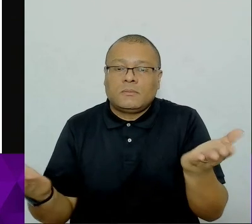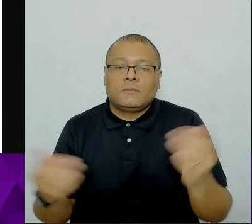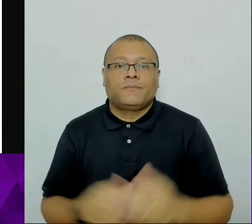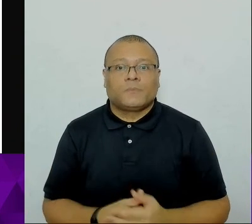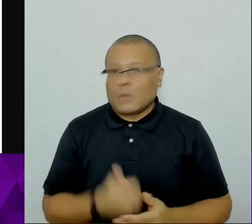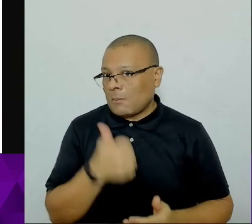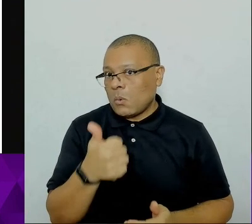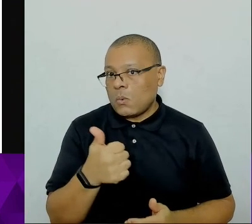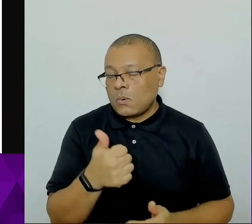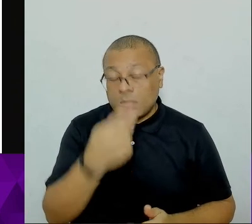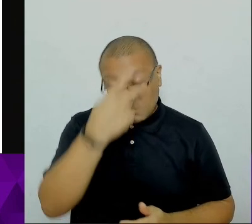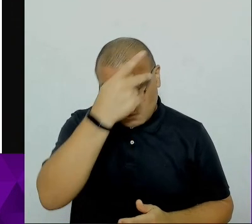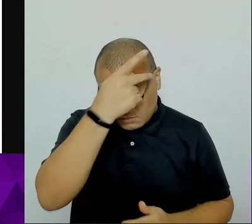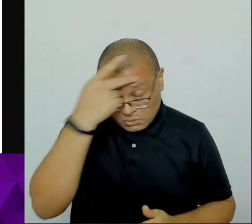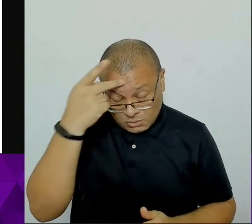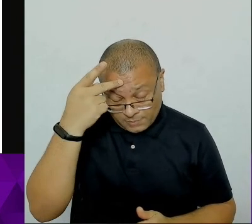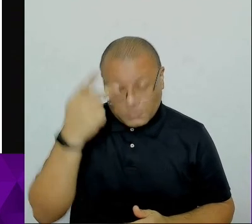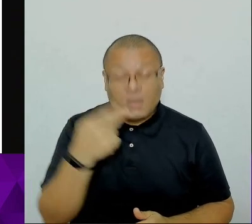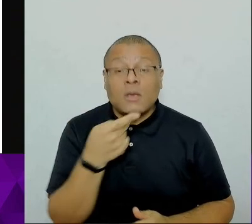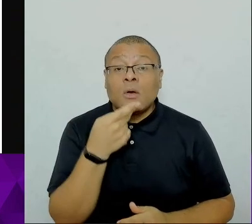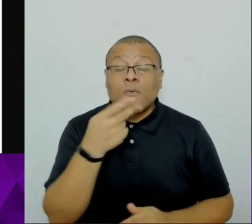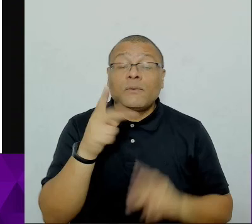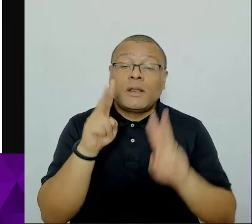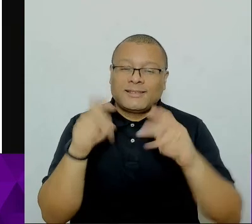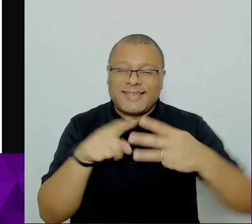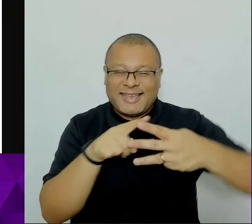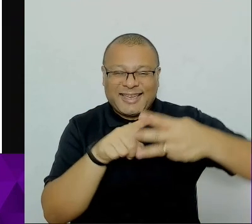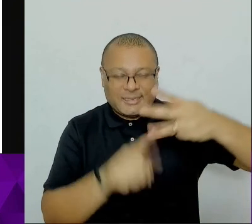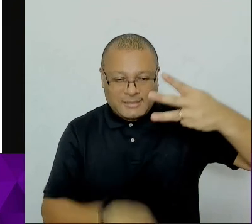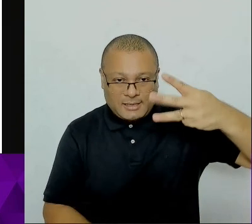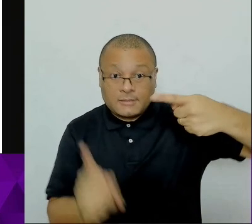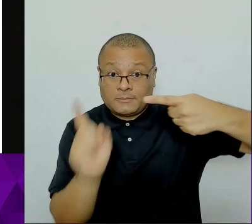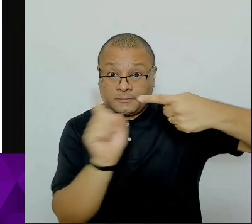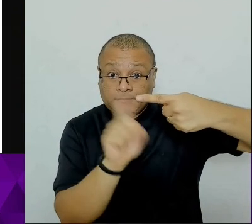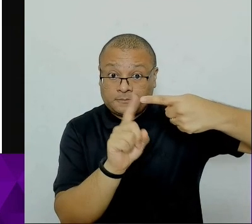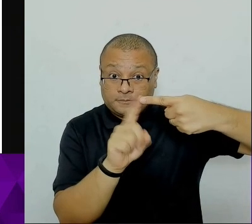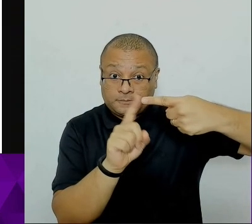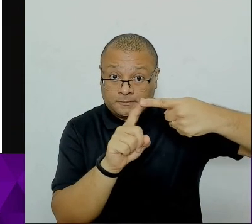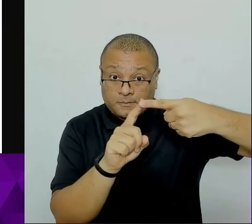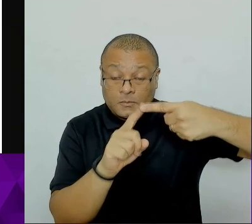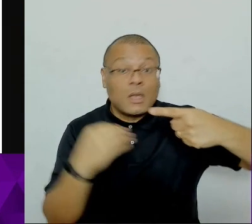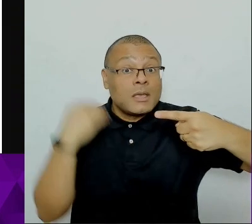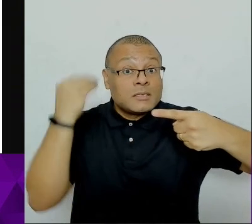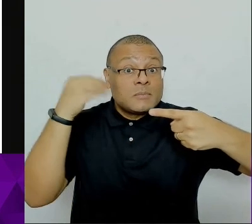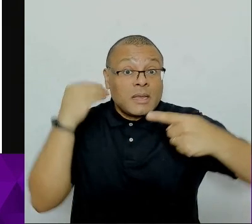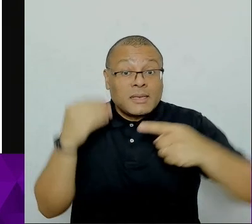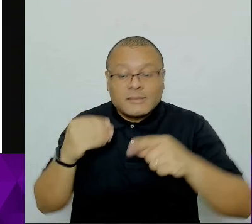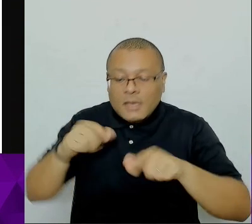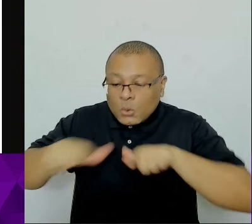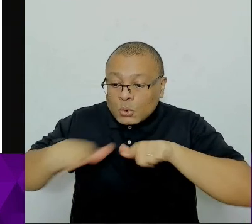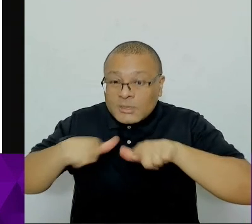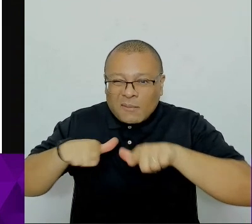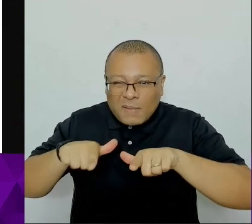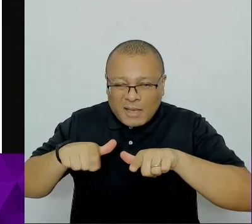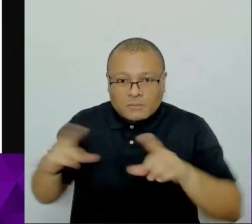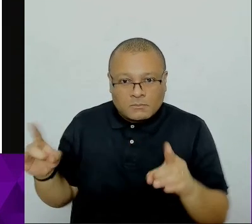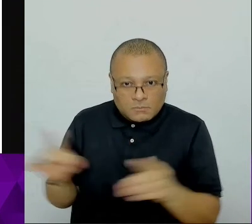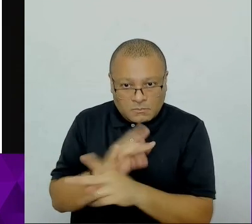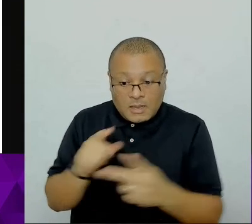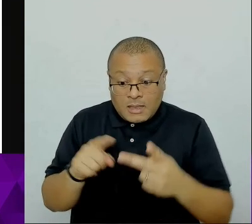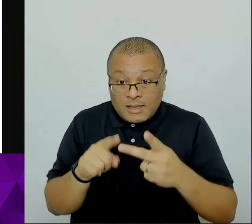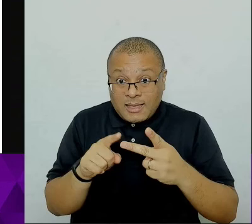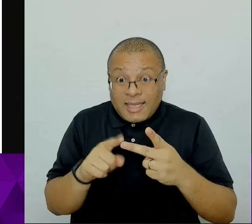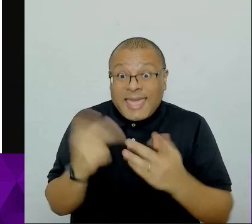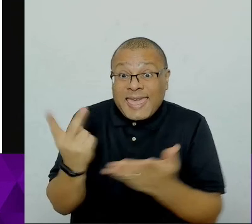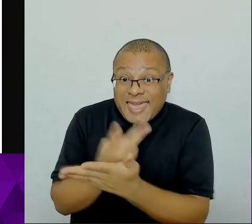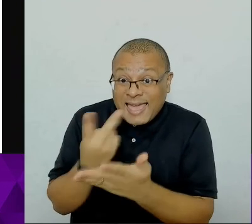E pessoal, é o seguinte, eu falei para você sobre as 3 habilidades, que é ser um expert em entrega, você lidar com os erros, lidar com aquilo que dá